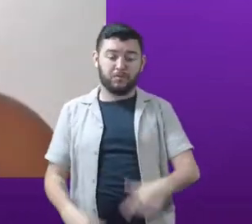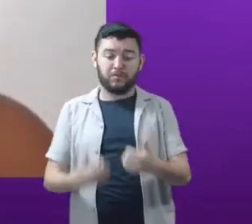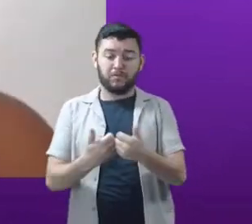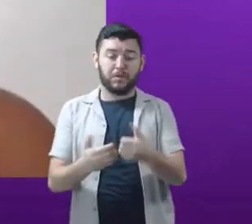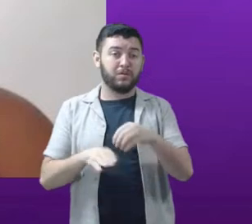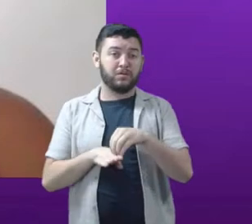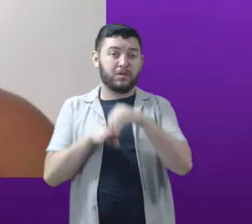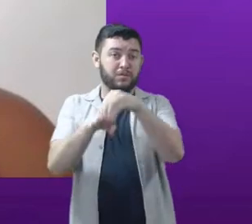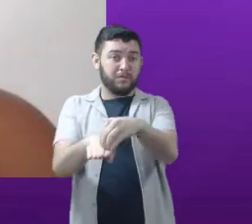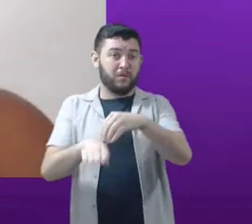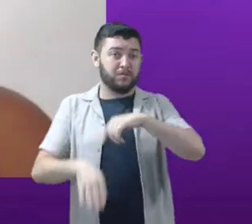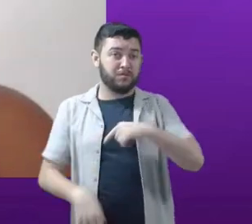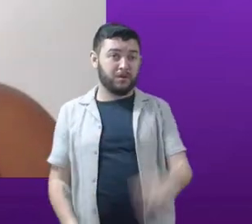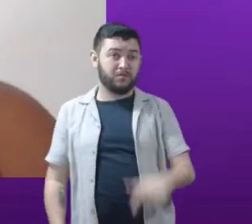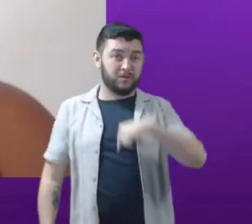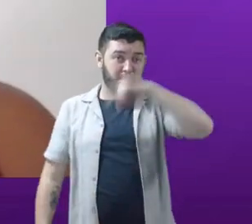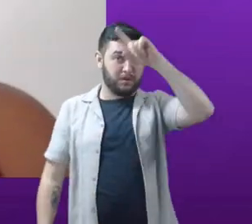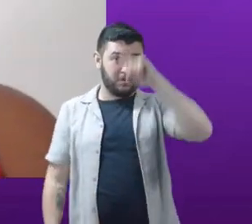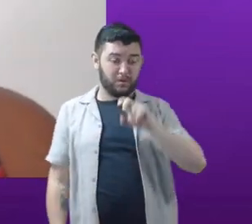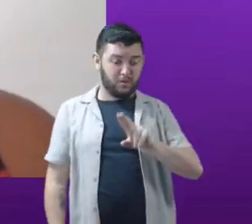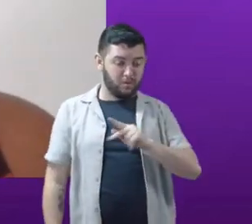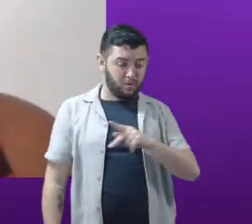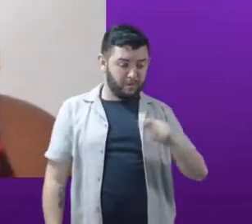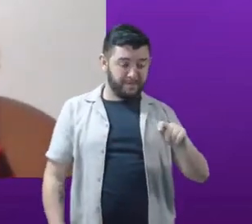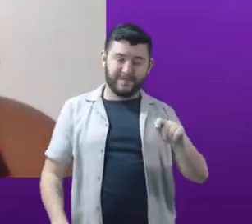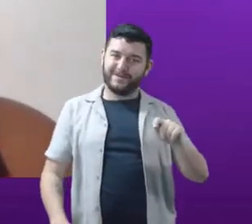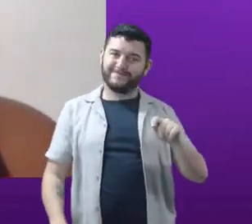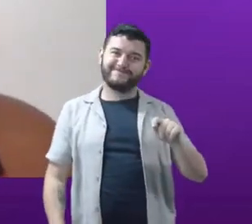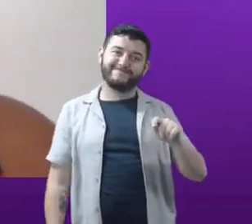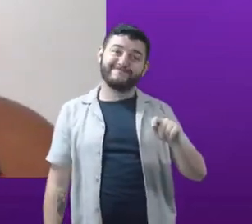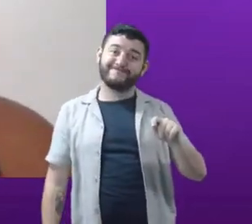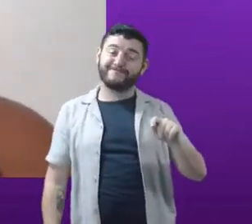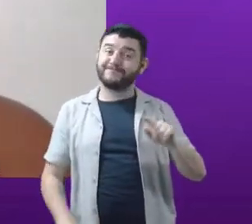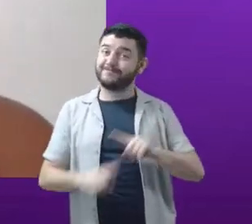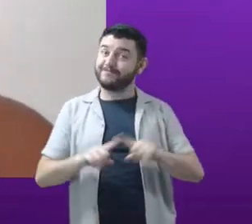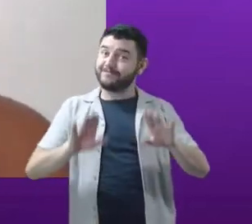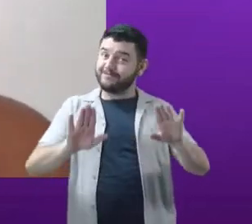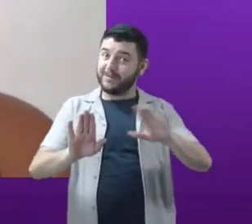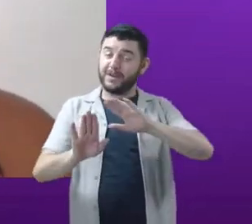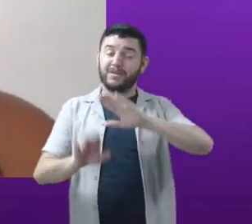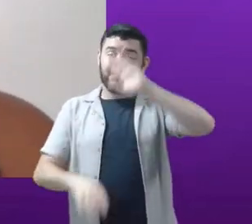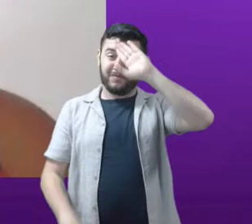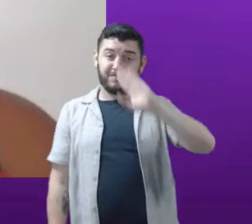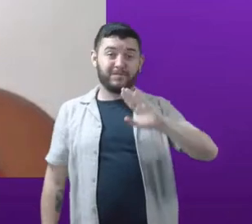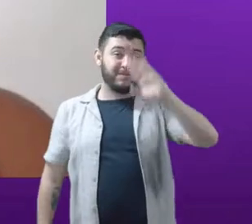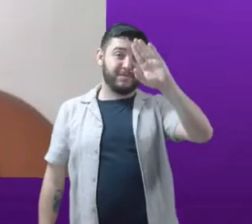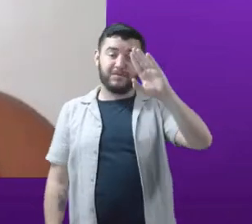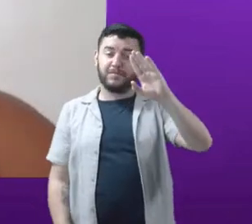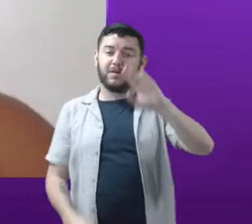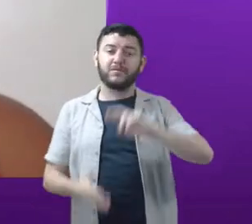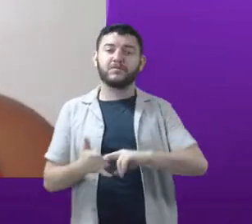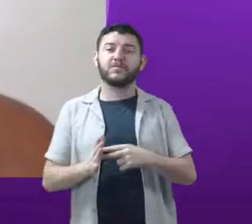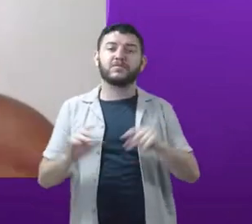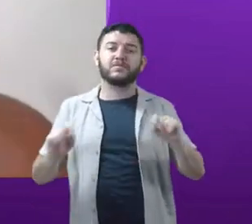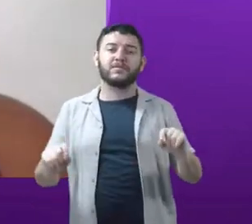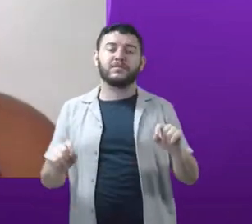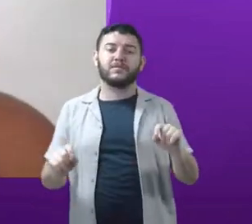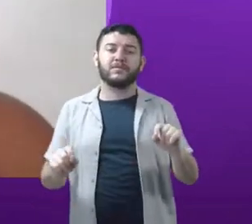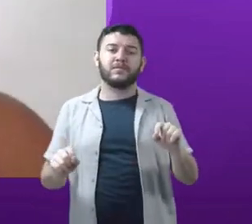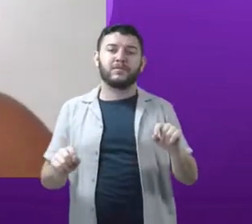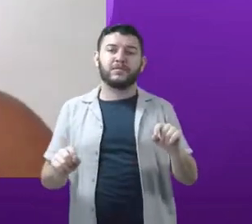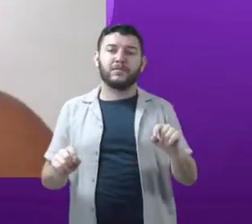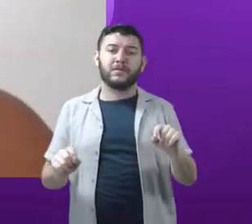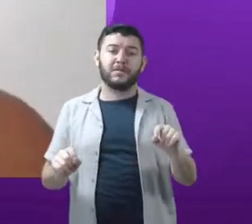uma UPA próxima. E o principal de tudo, né? Essas pessoas elas ficam